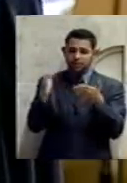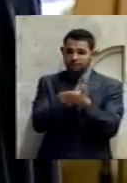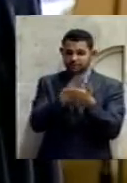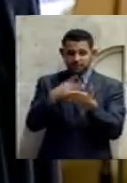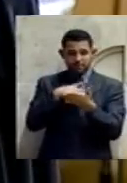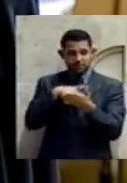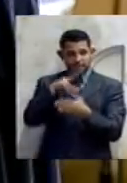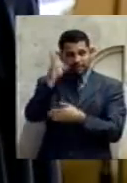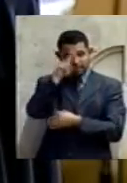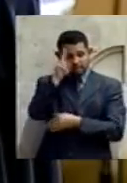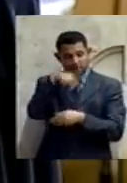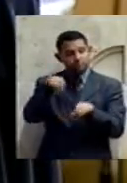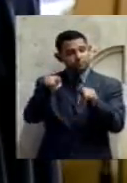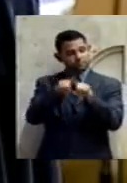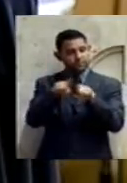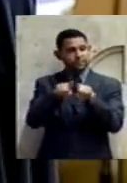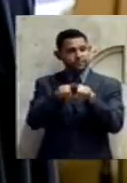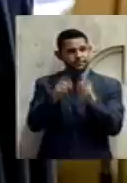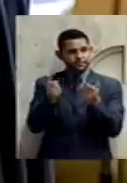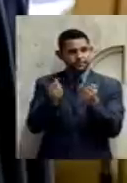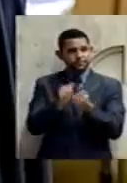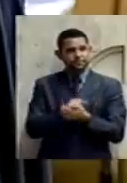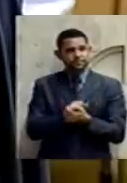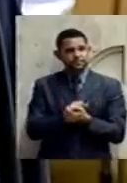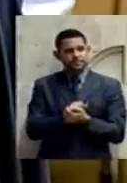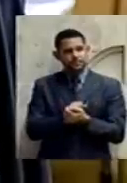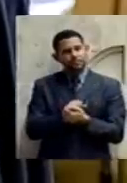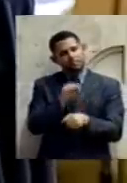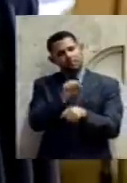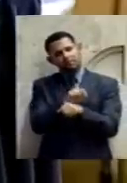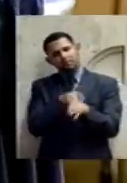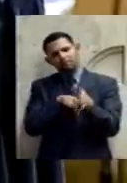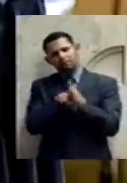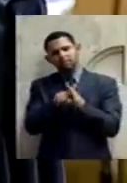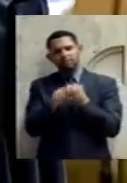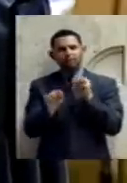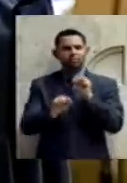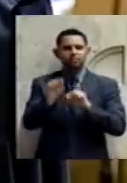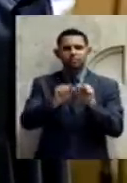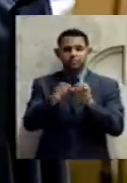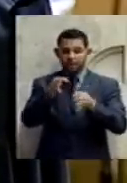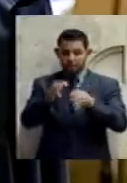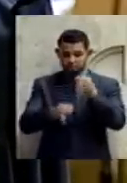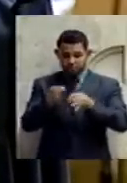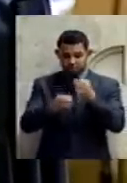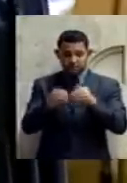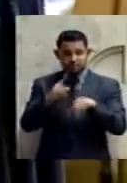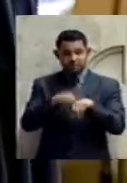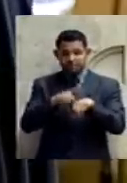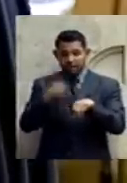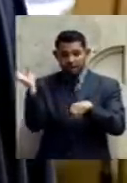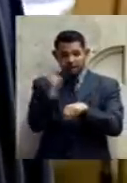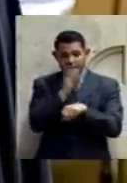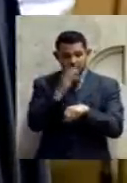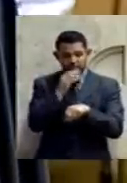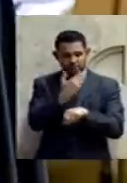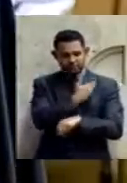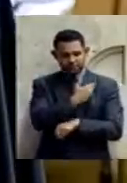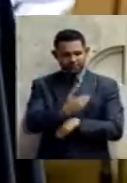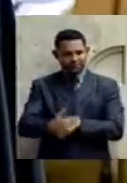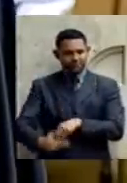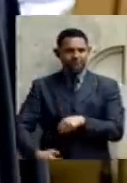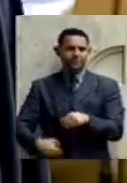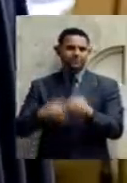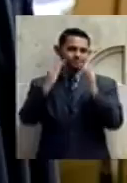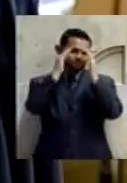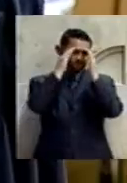lembrar também e perguntar até que ponto a justiça não seria mais rápida se o Estado